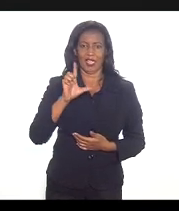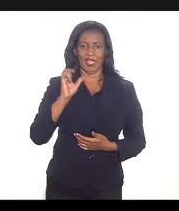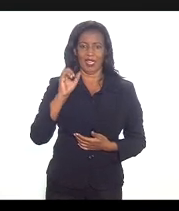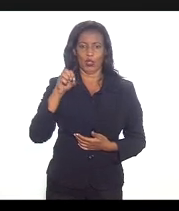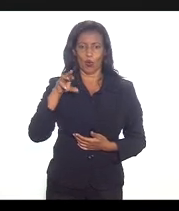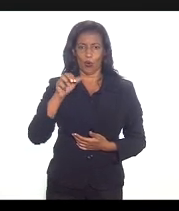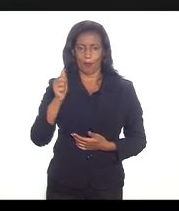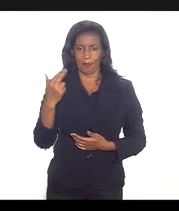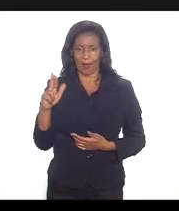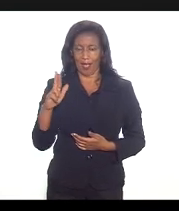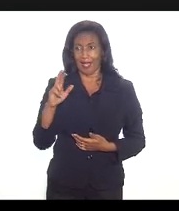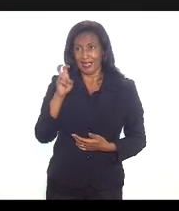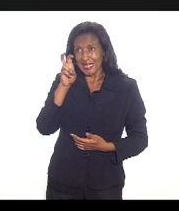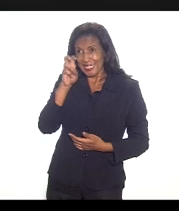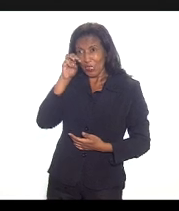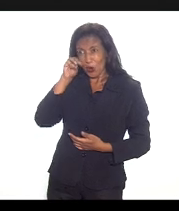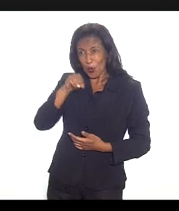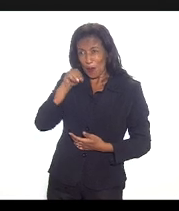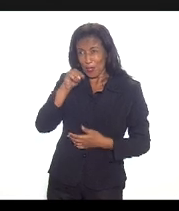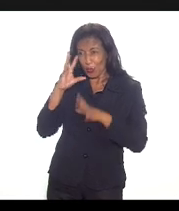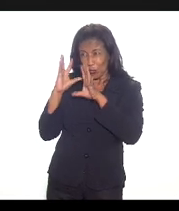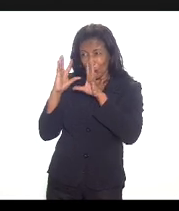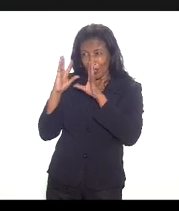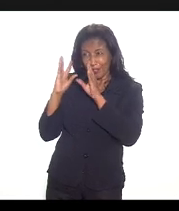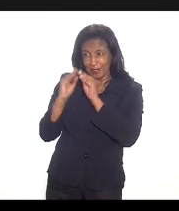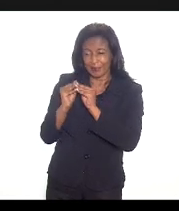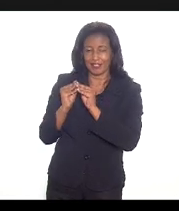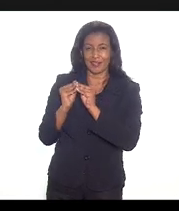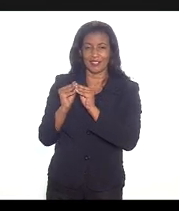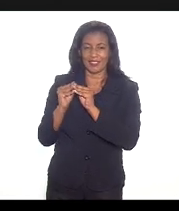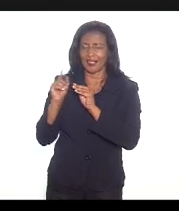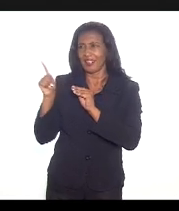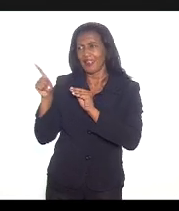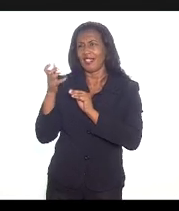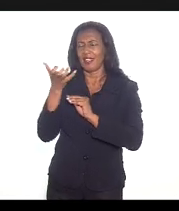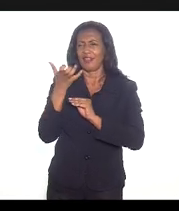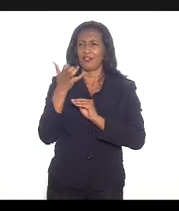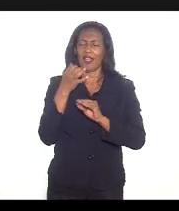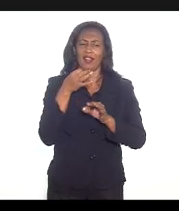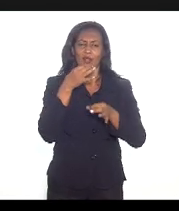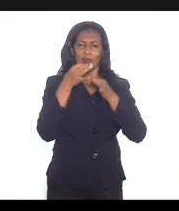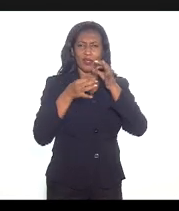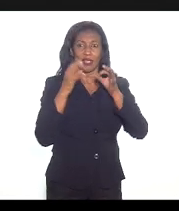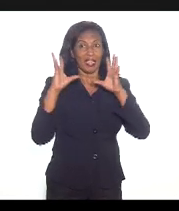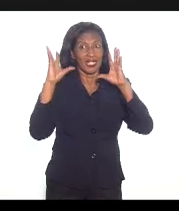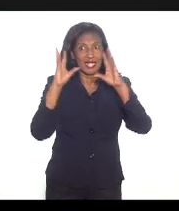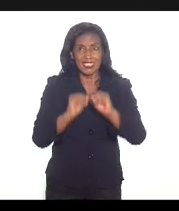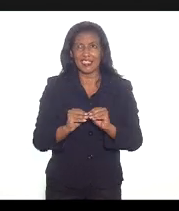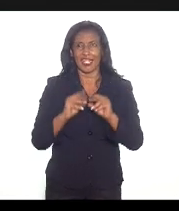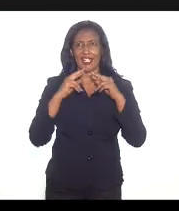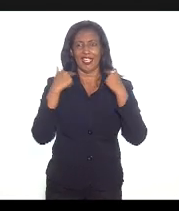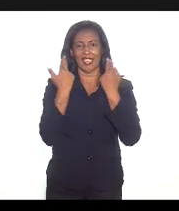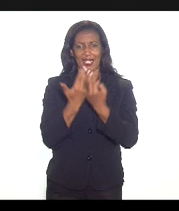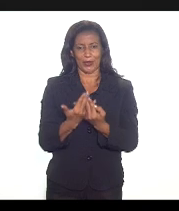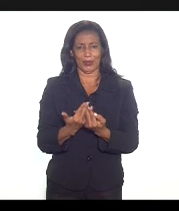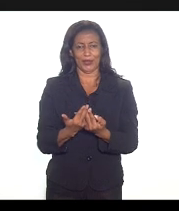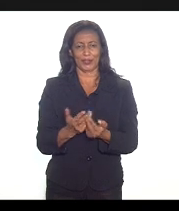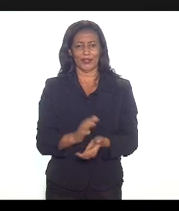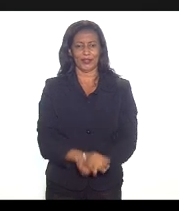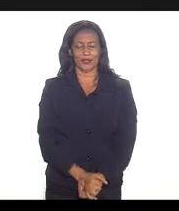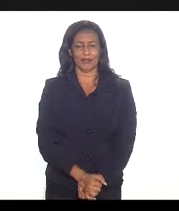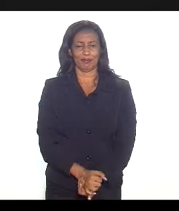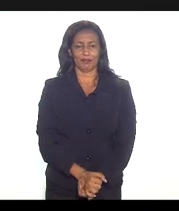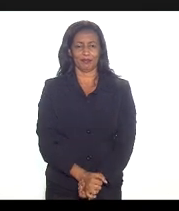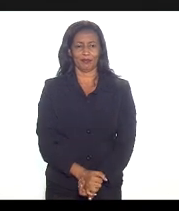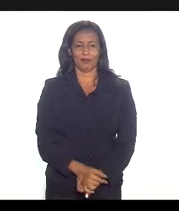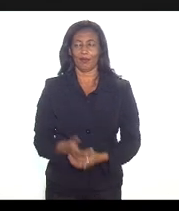nos 5 minutos que restam, ele faça as questões que ele queira levantar e encerre a reunião. O senhor agora passou a ser